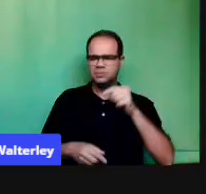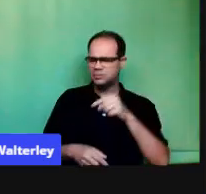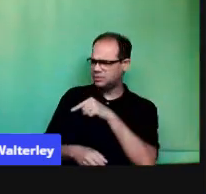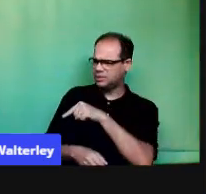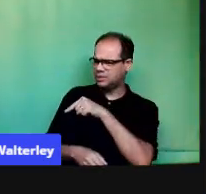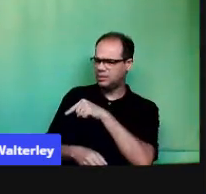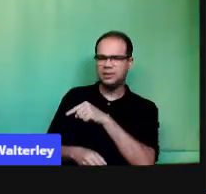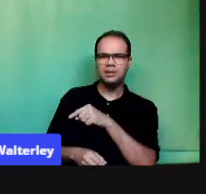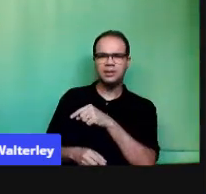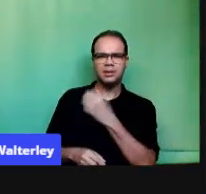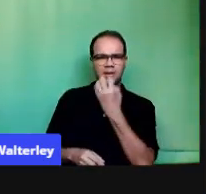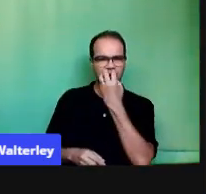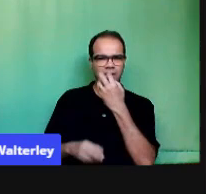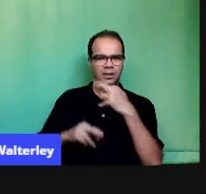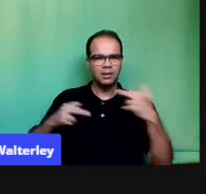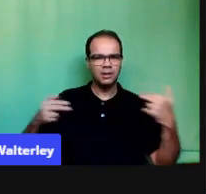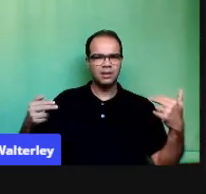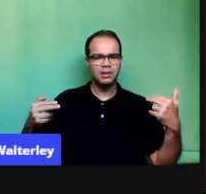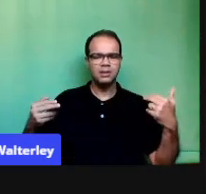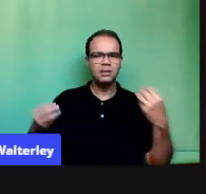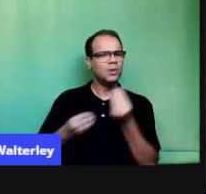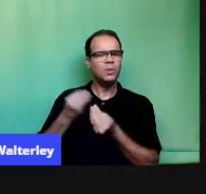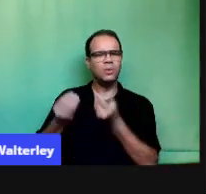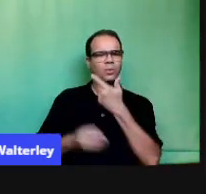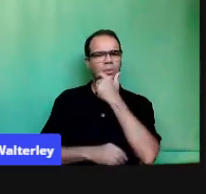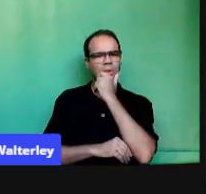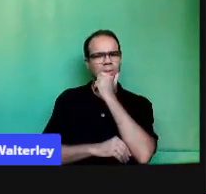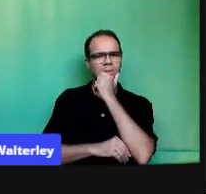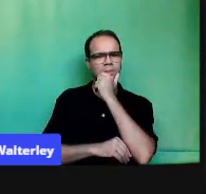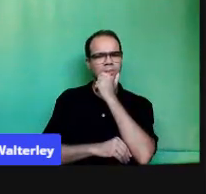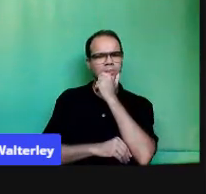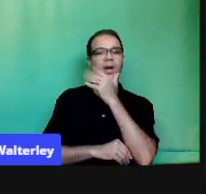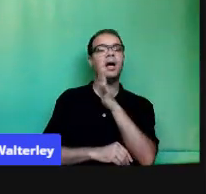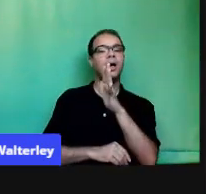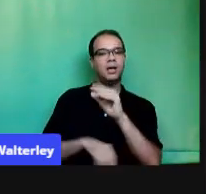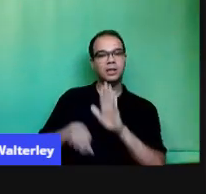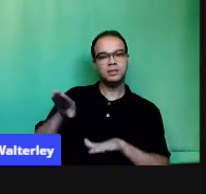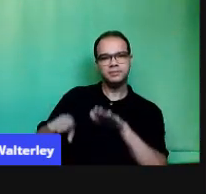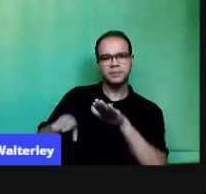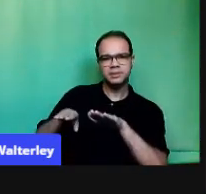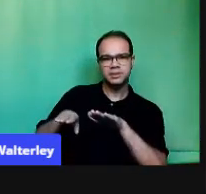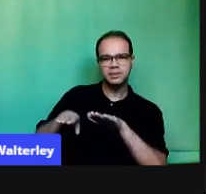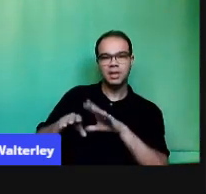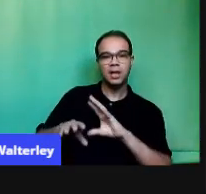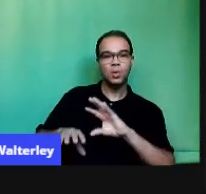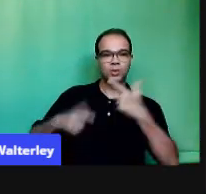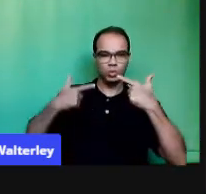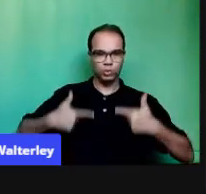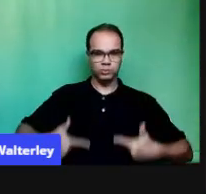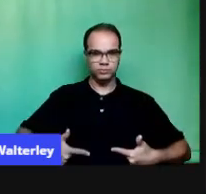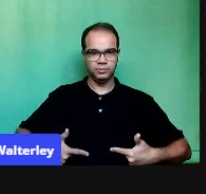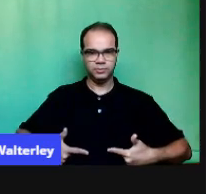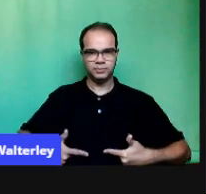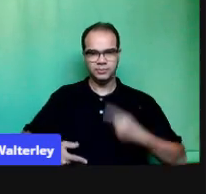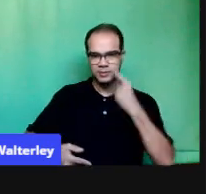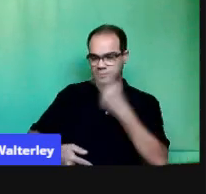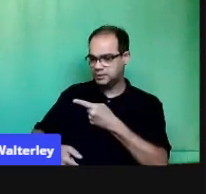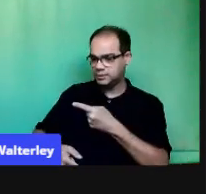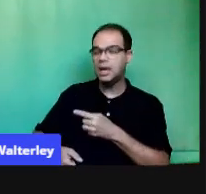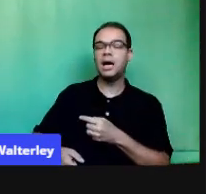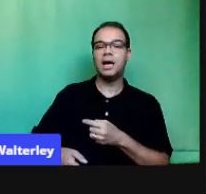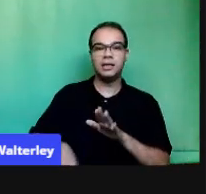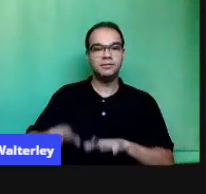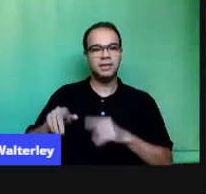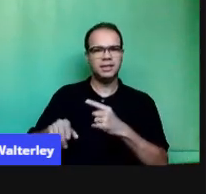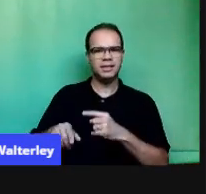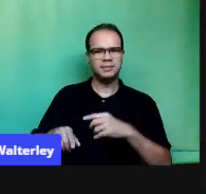Talvez a saúde física ela seja um pouco mais compreensível e fácil da gente notar, porque nós observamos um animal que está sofrendo maus tratos.